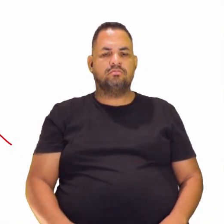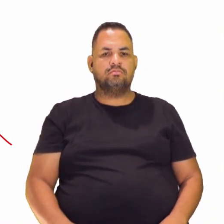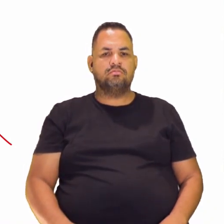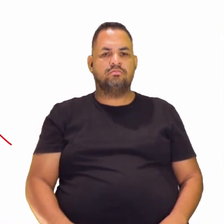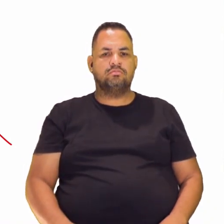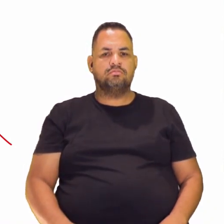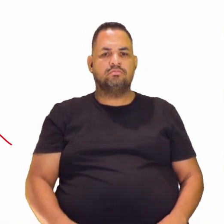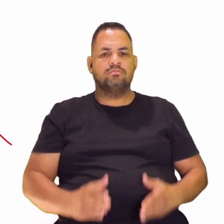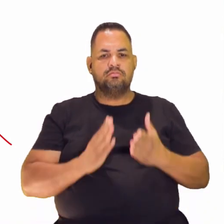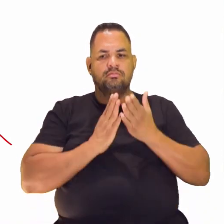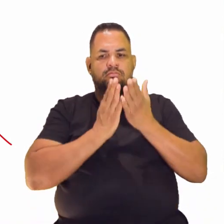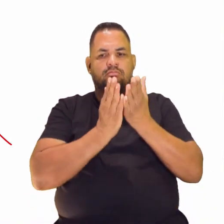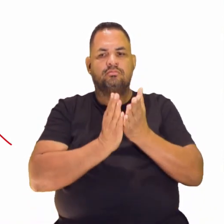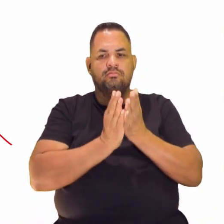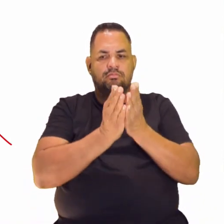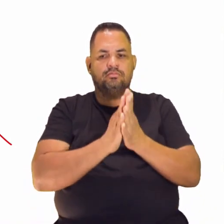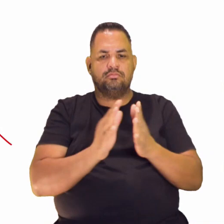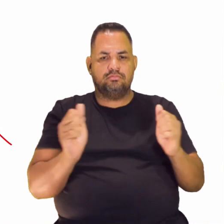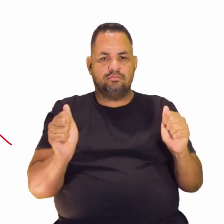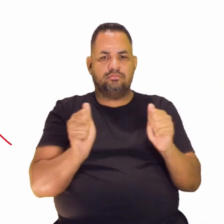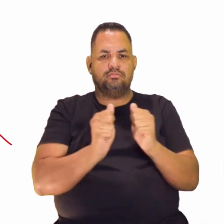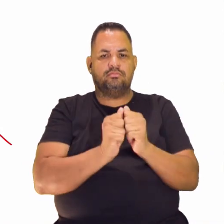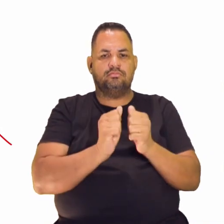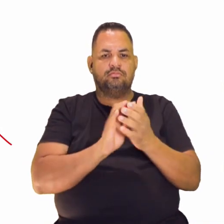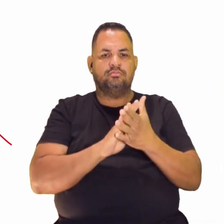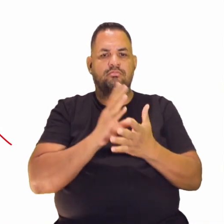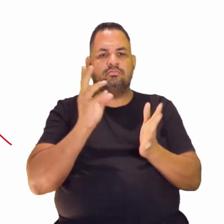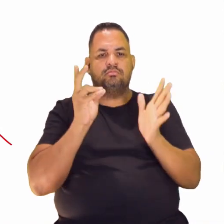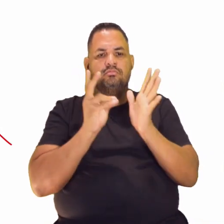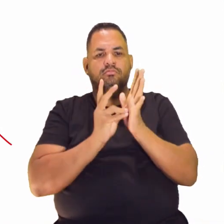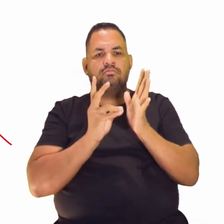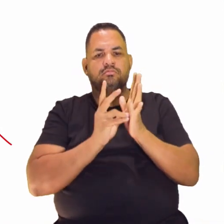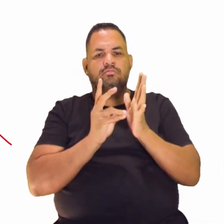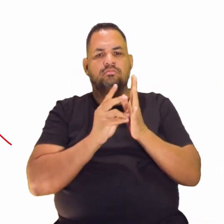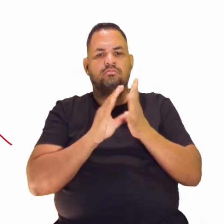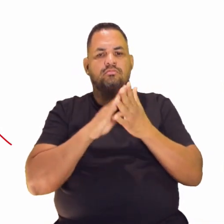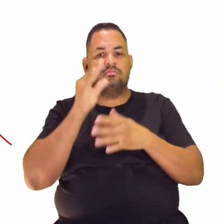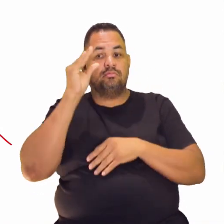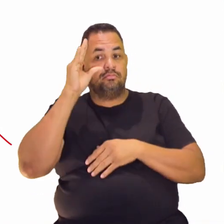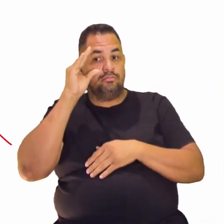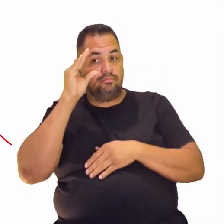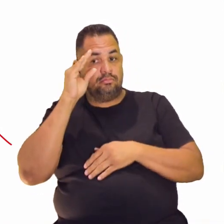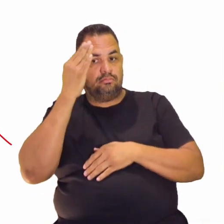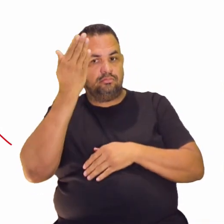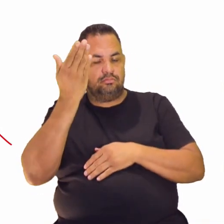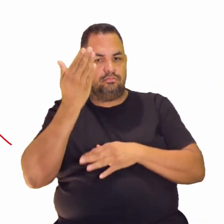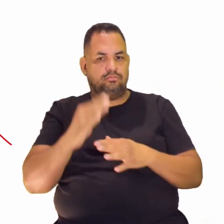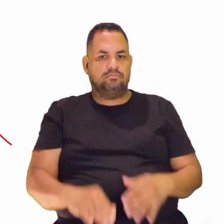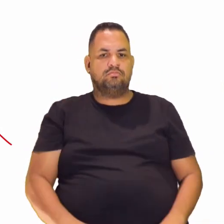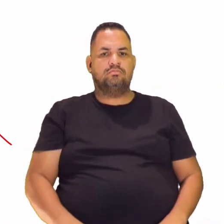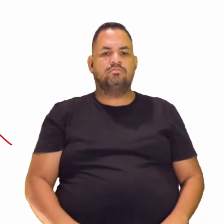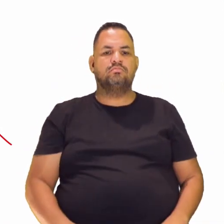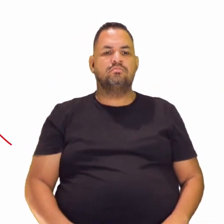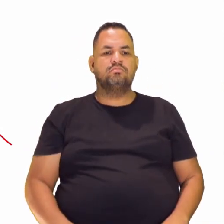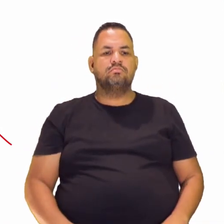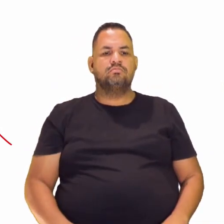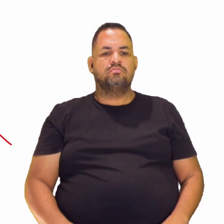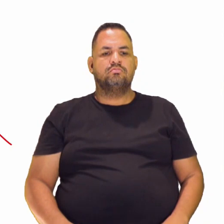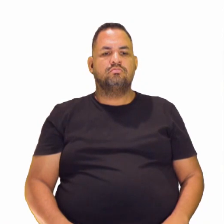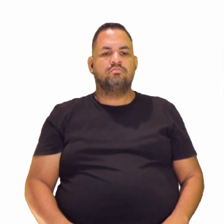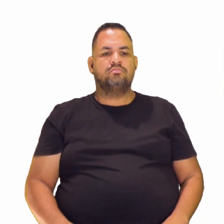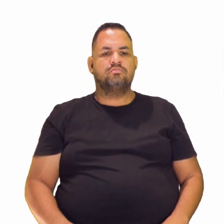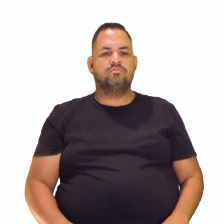As embarcações se aproximando, os índios, a curiosidade, tudo isso aí está